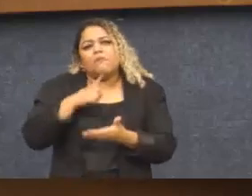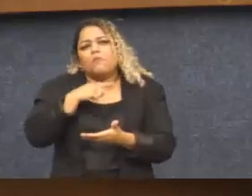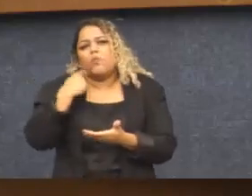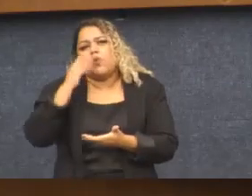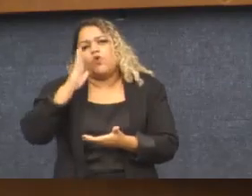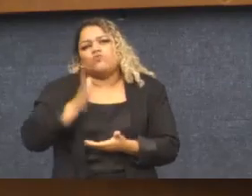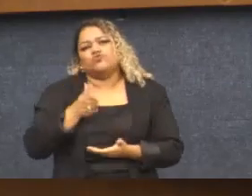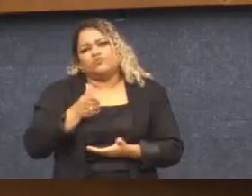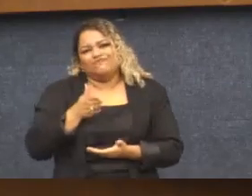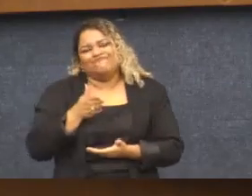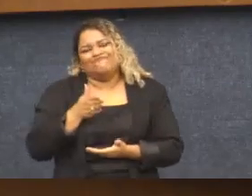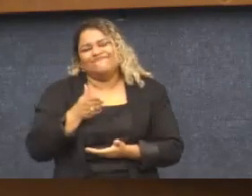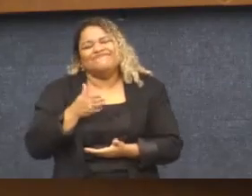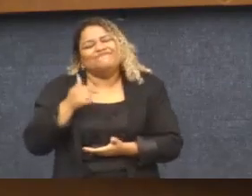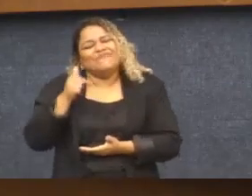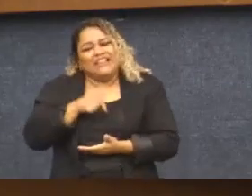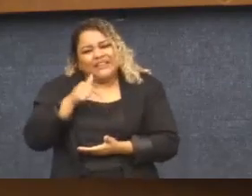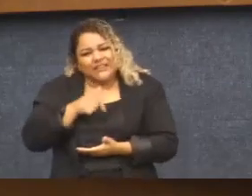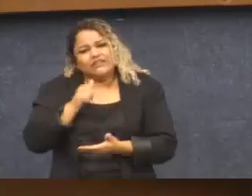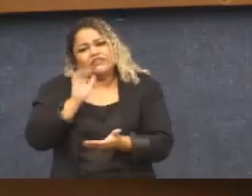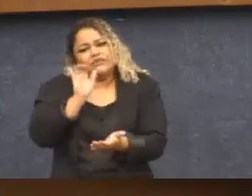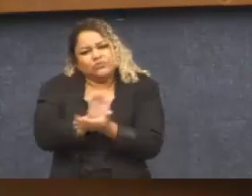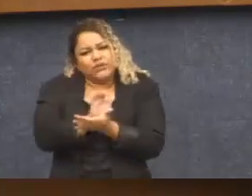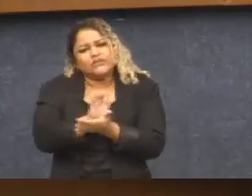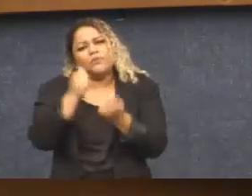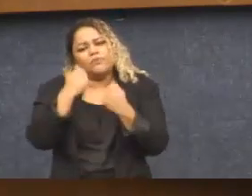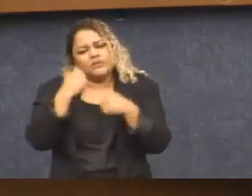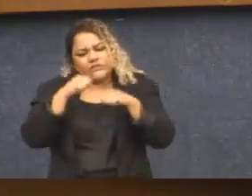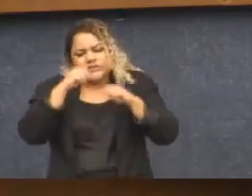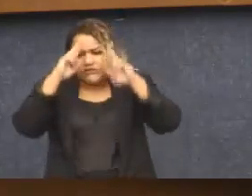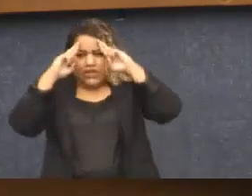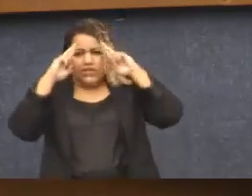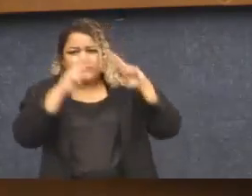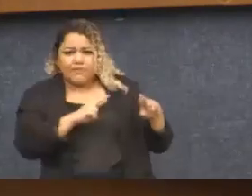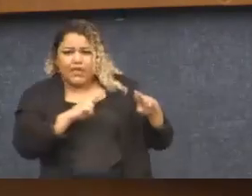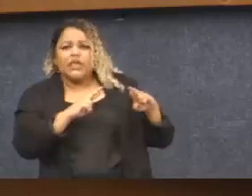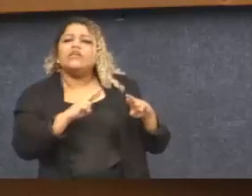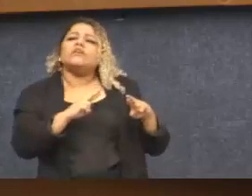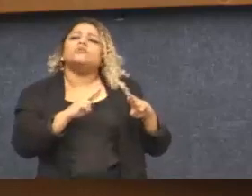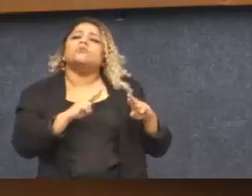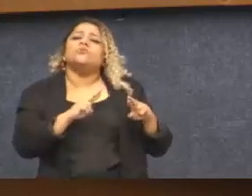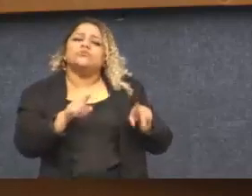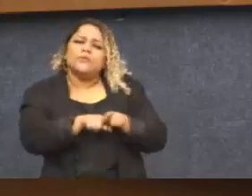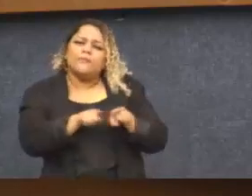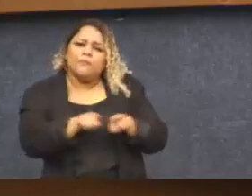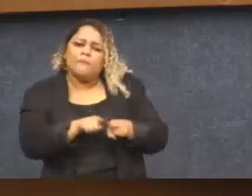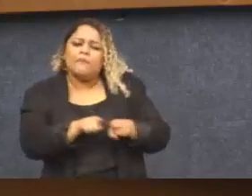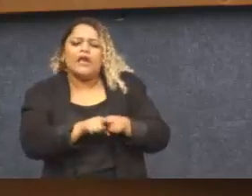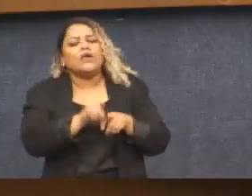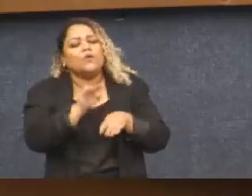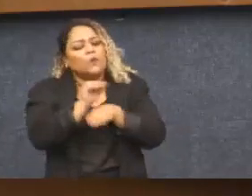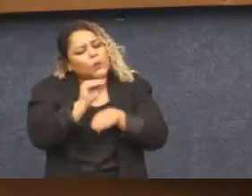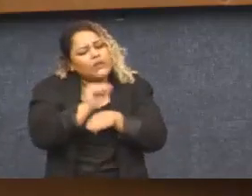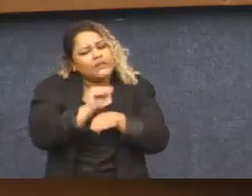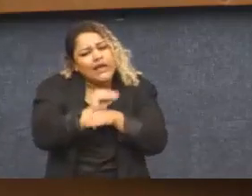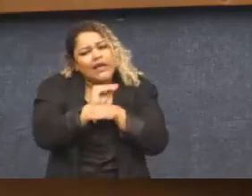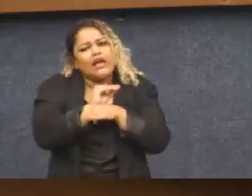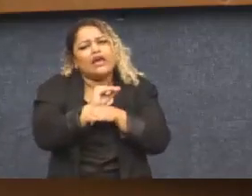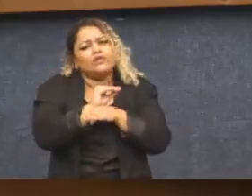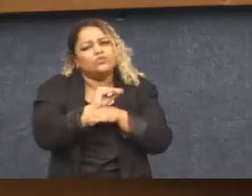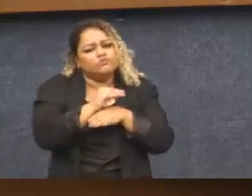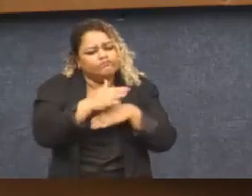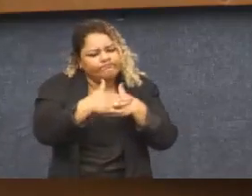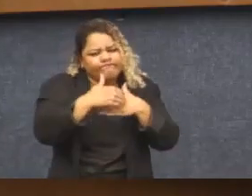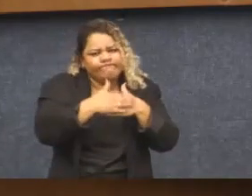parto. Essa situação ela exige um respeito, né, um cuidado e uma atenção muito especial